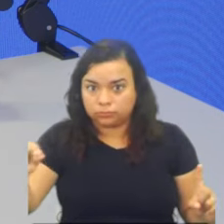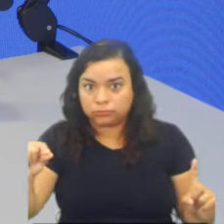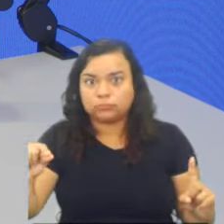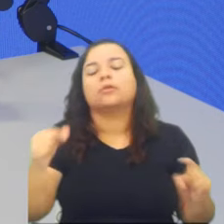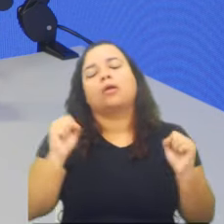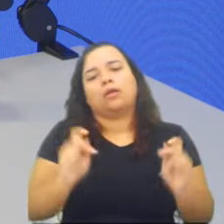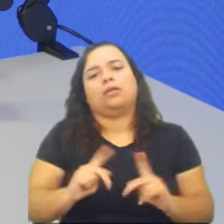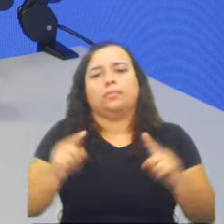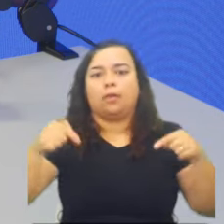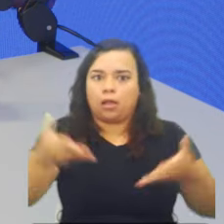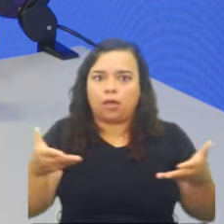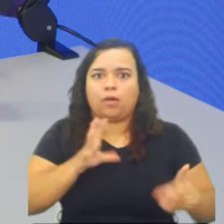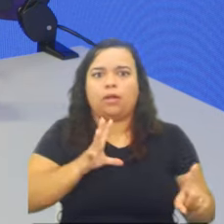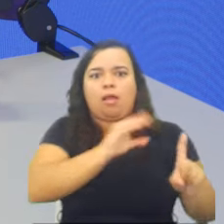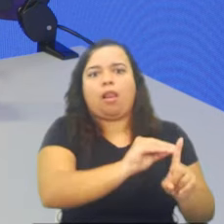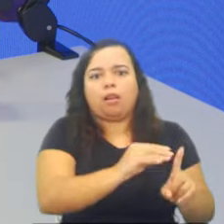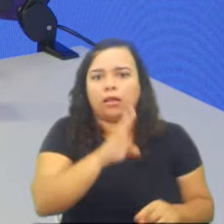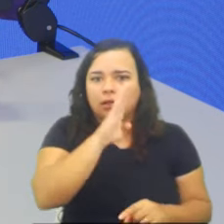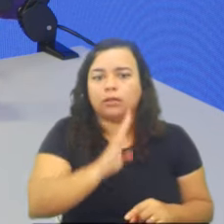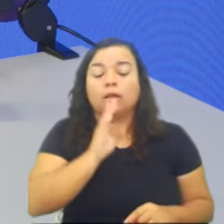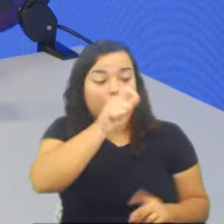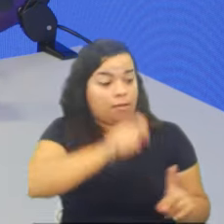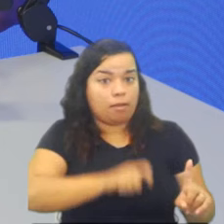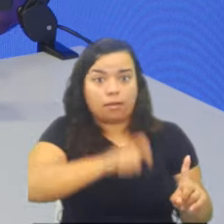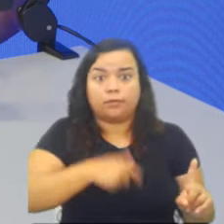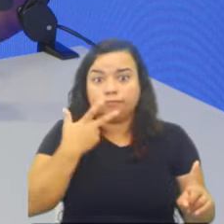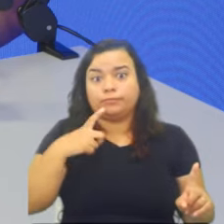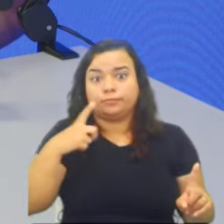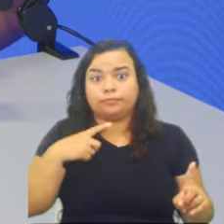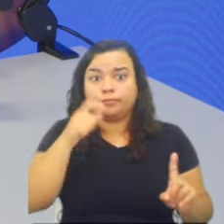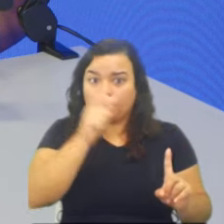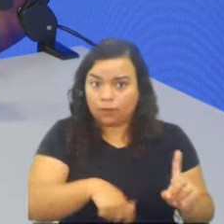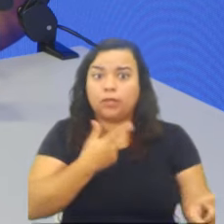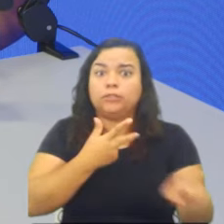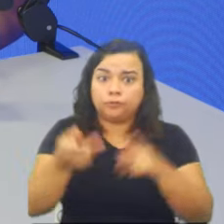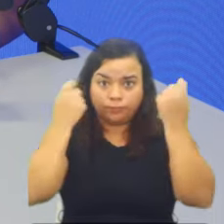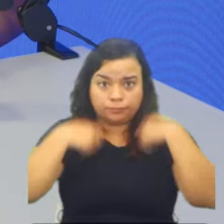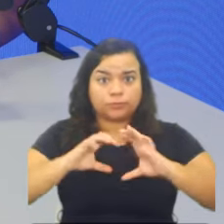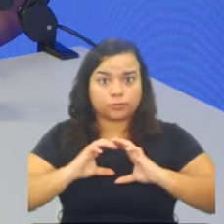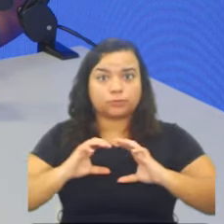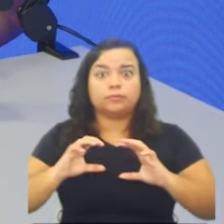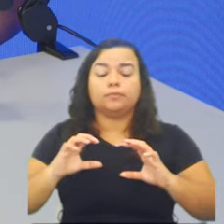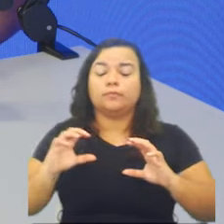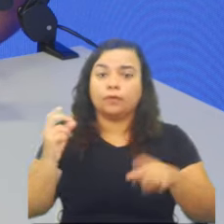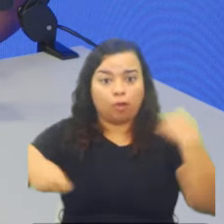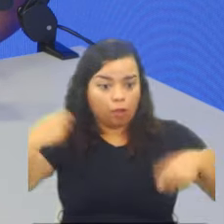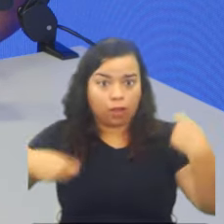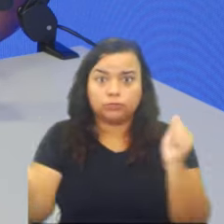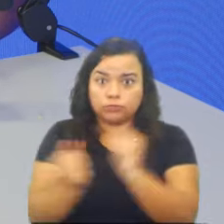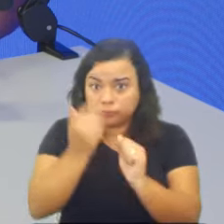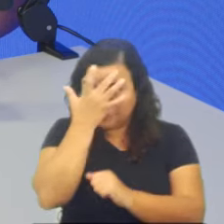neste momento a gente não pode calar a voz de uma pessoa que está ali que tava e é um cara que ganhou medalha correndo com gente sem